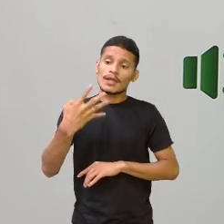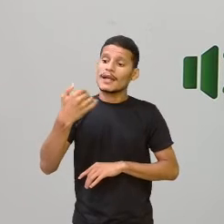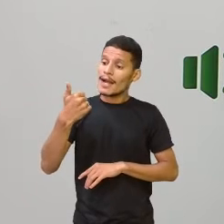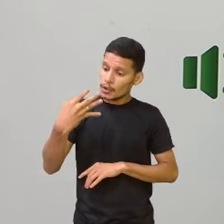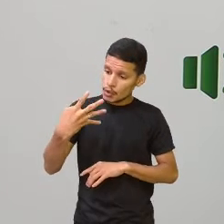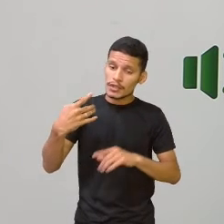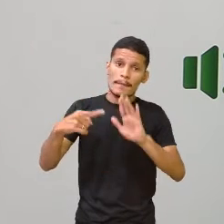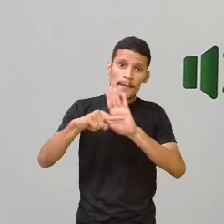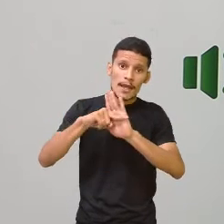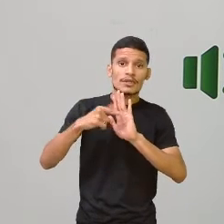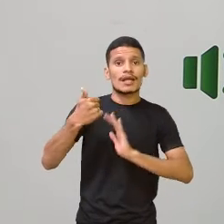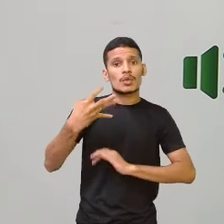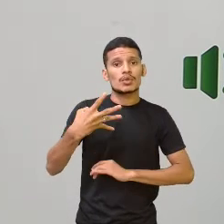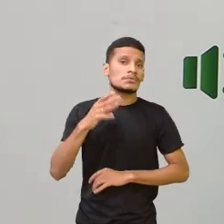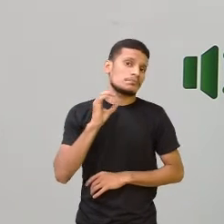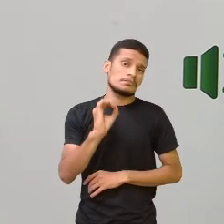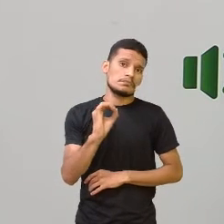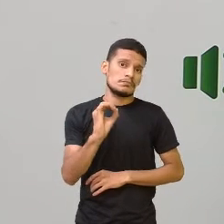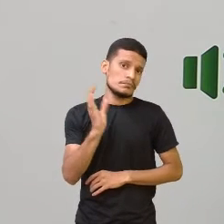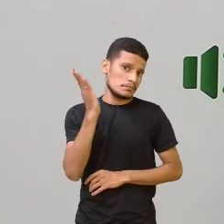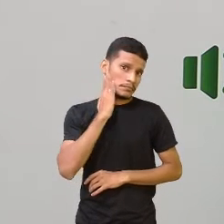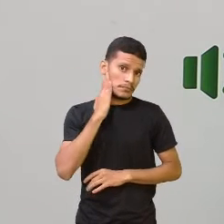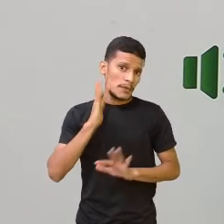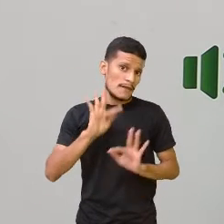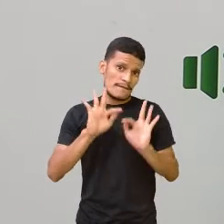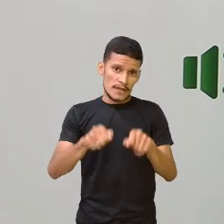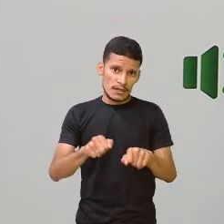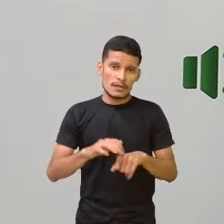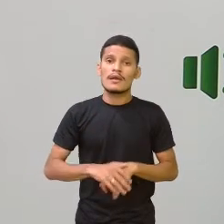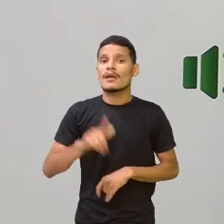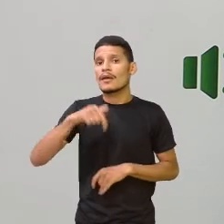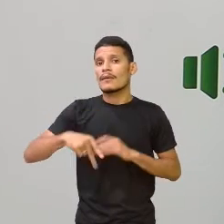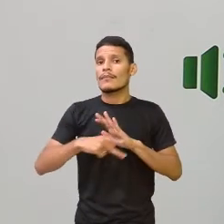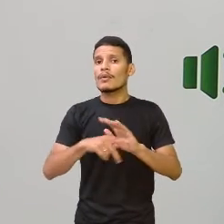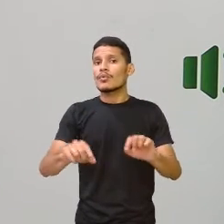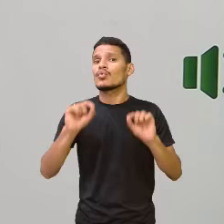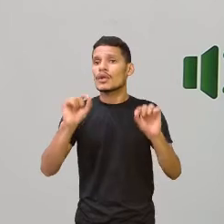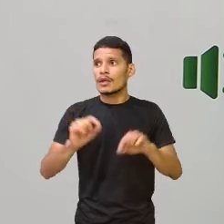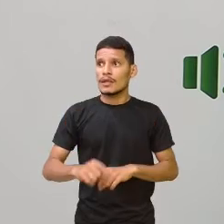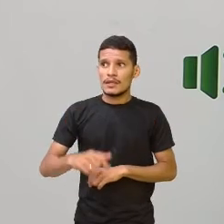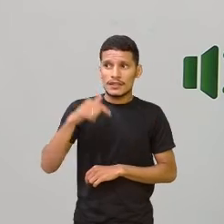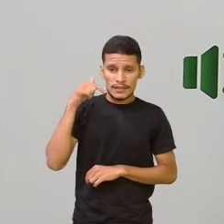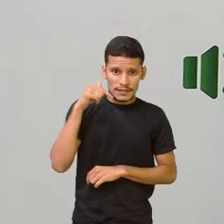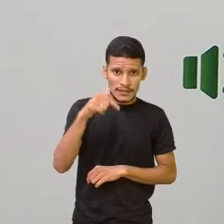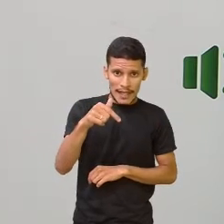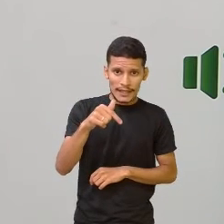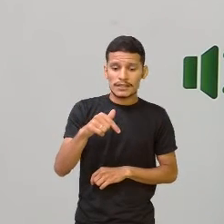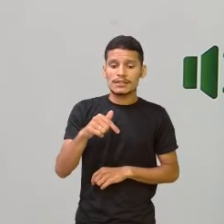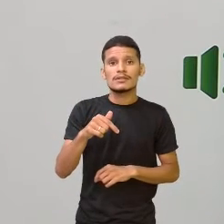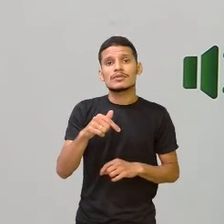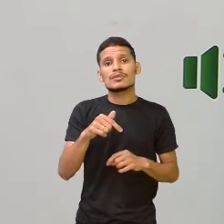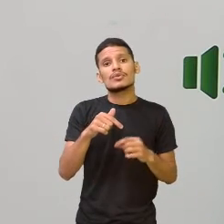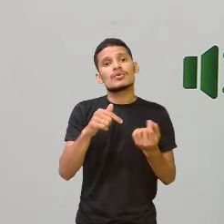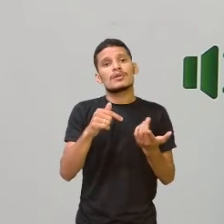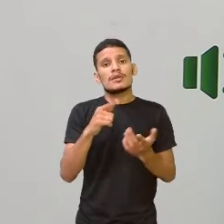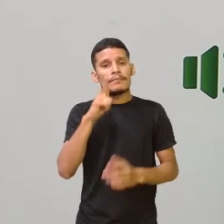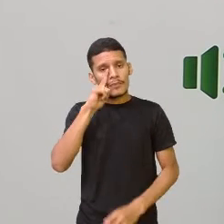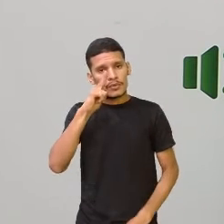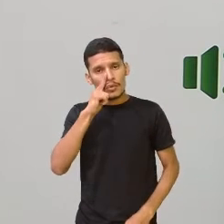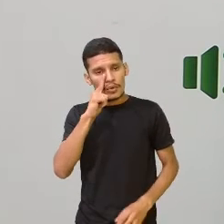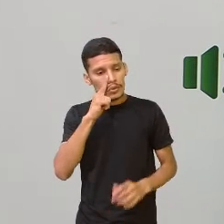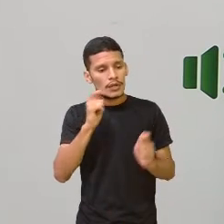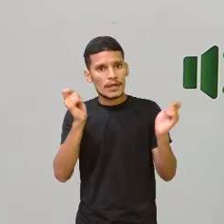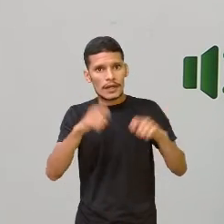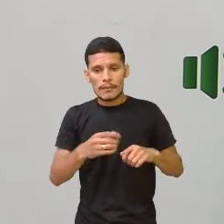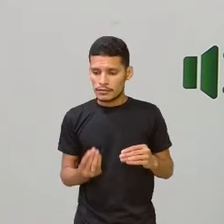menos 14, 0. E fim, serão 7 ossinhos, né? 7 biscoitinhos de